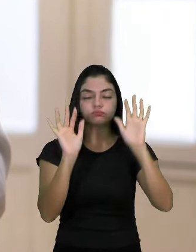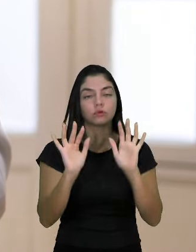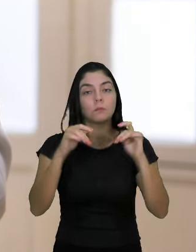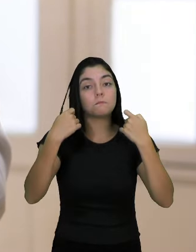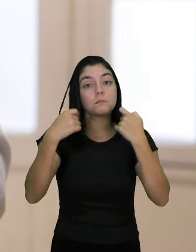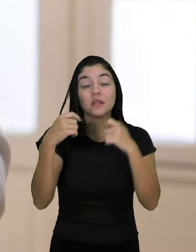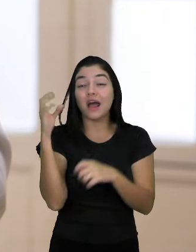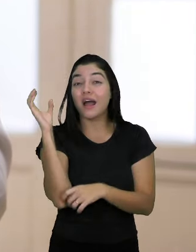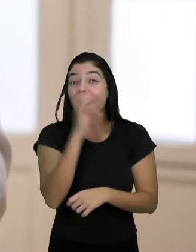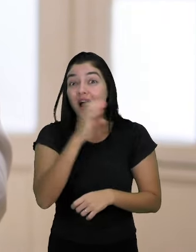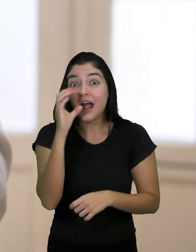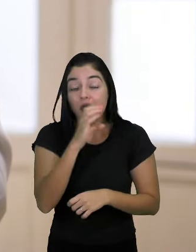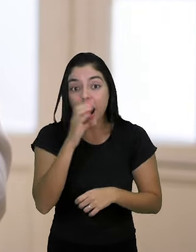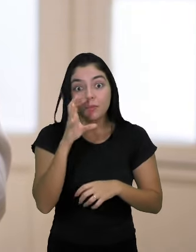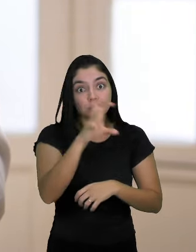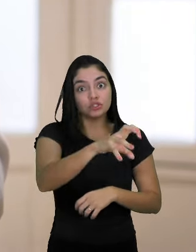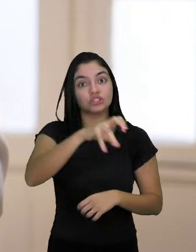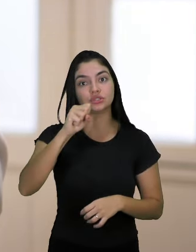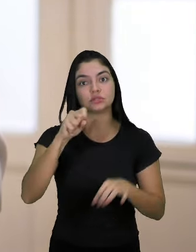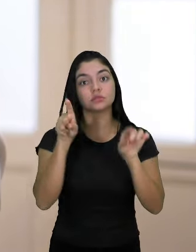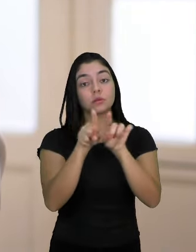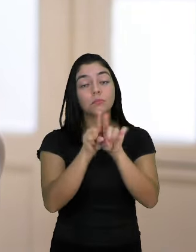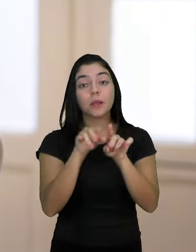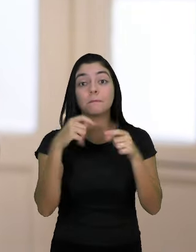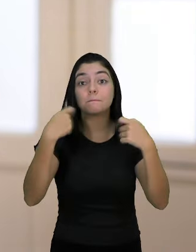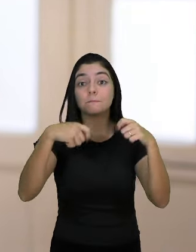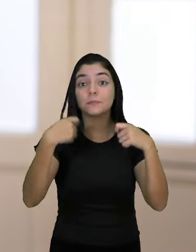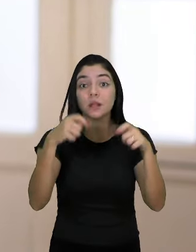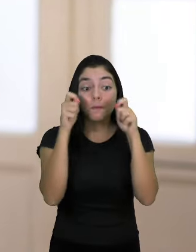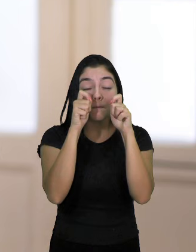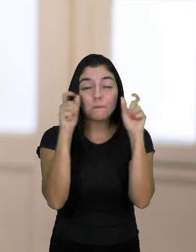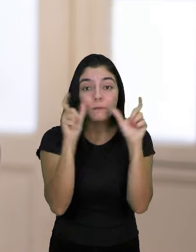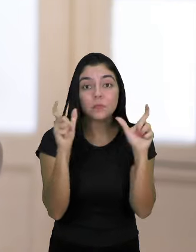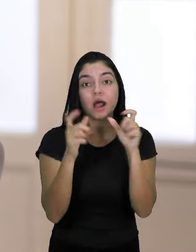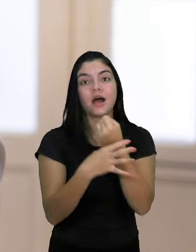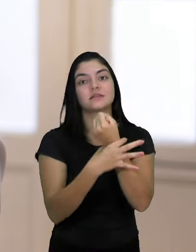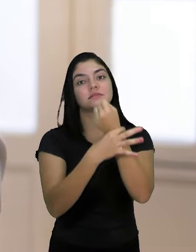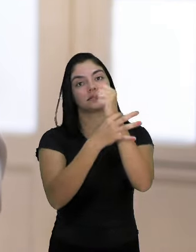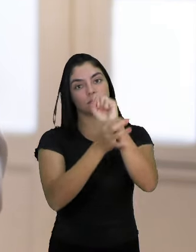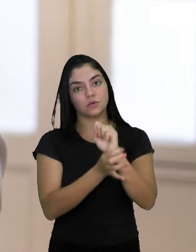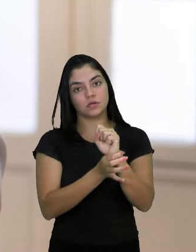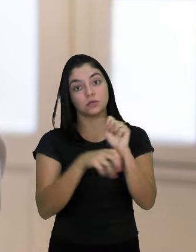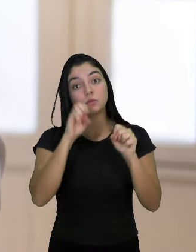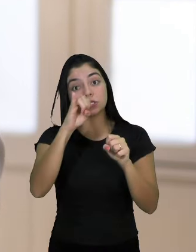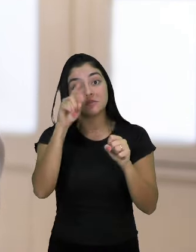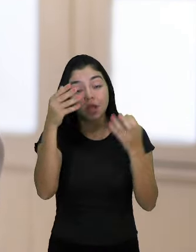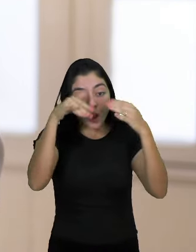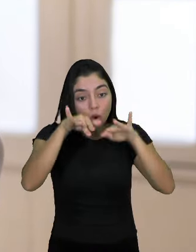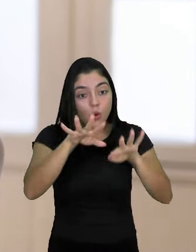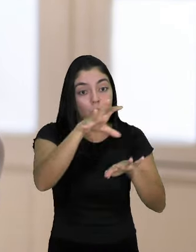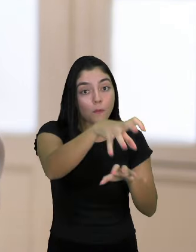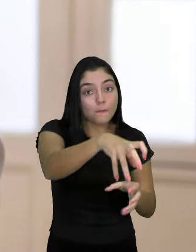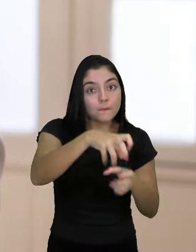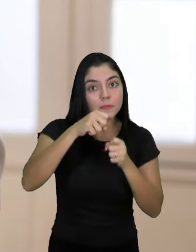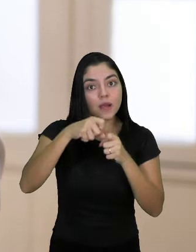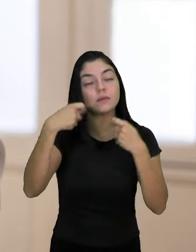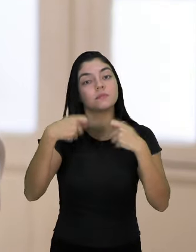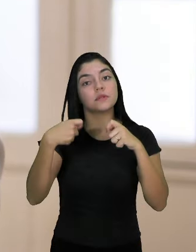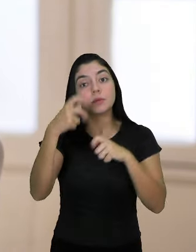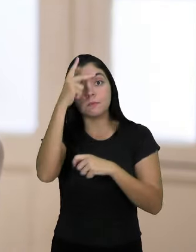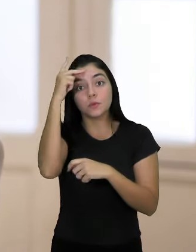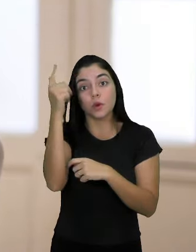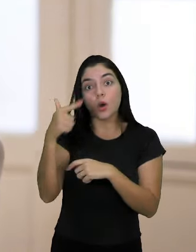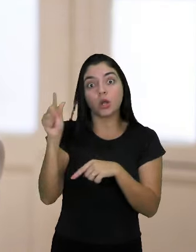muita segurança. É importante pedir outra pessoa para ficar de olho em você e levar um objeto flutuante para